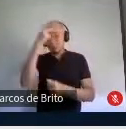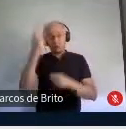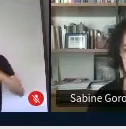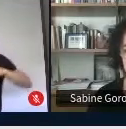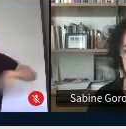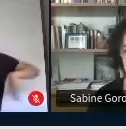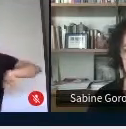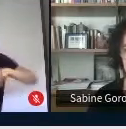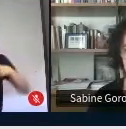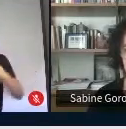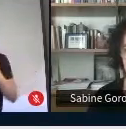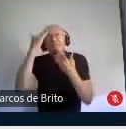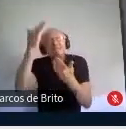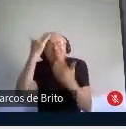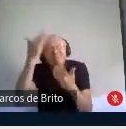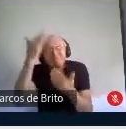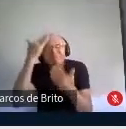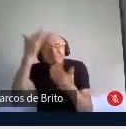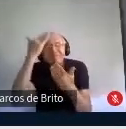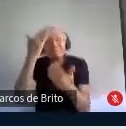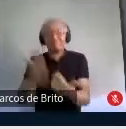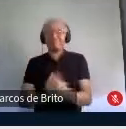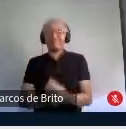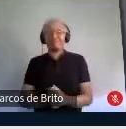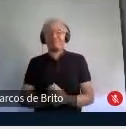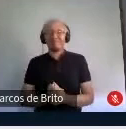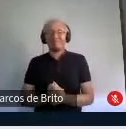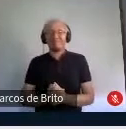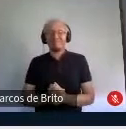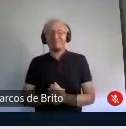agradeço intensamente por estarem aqui.